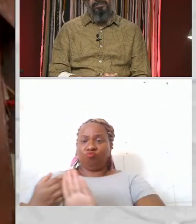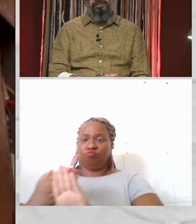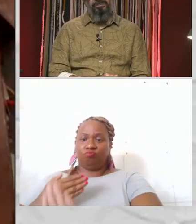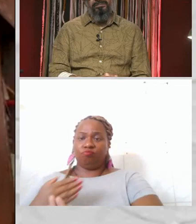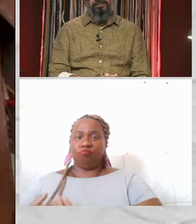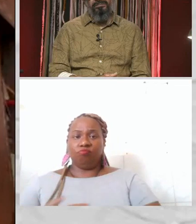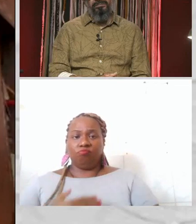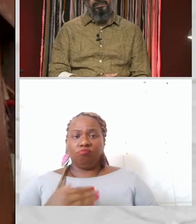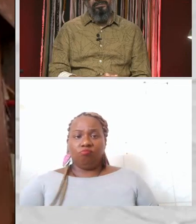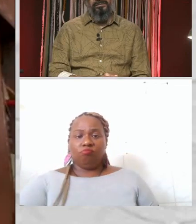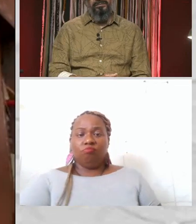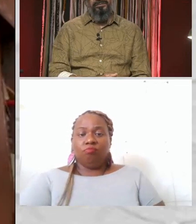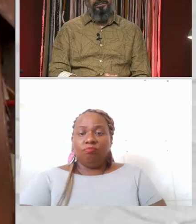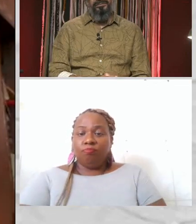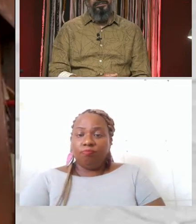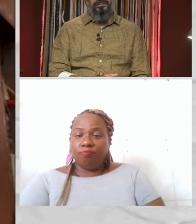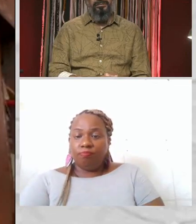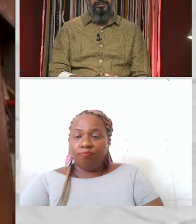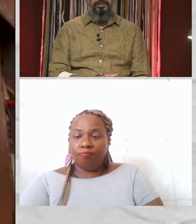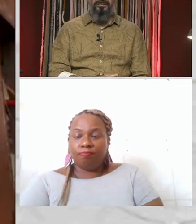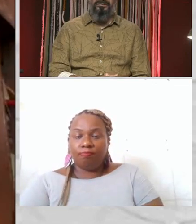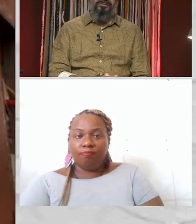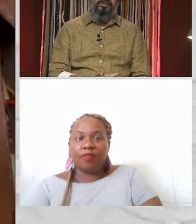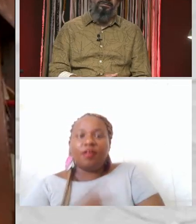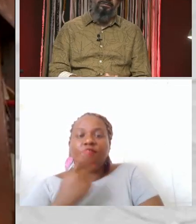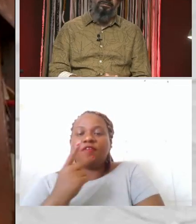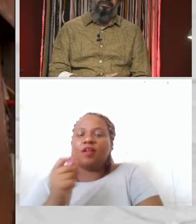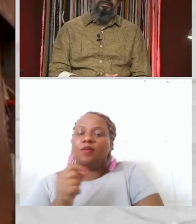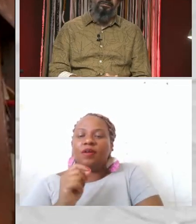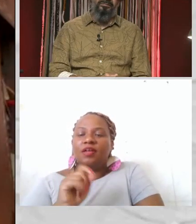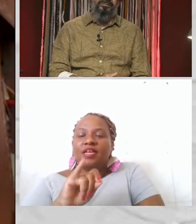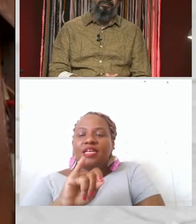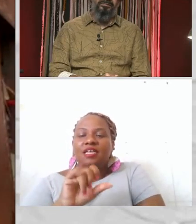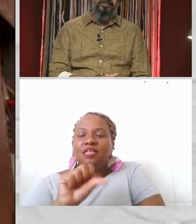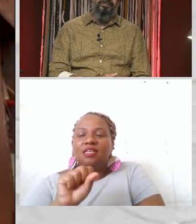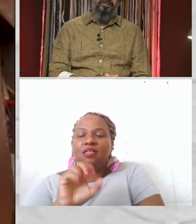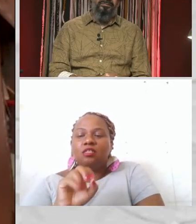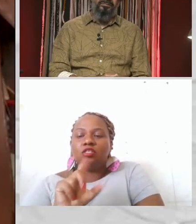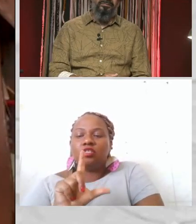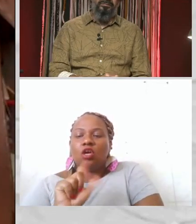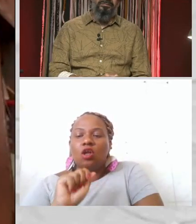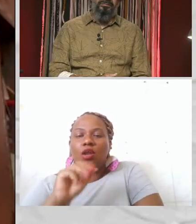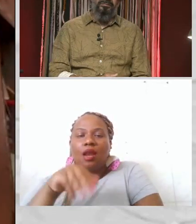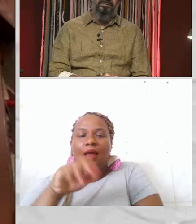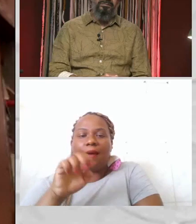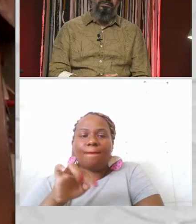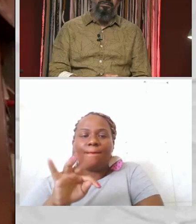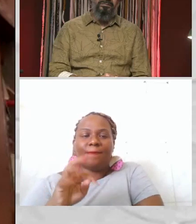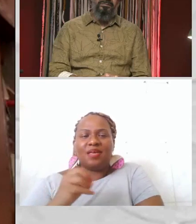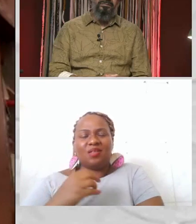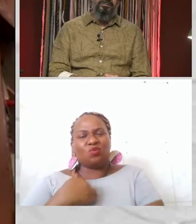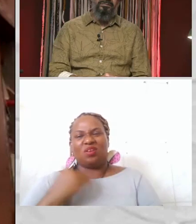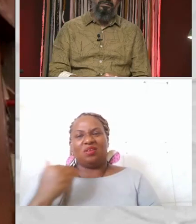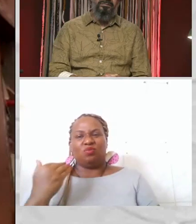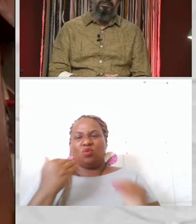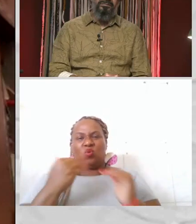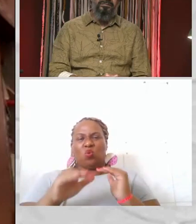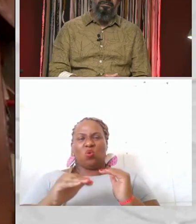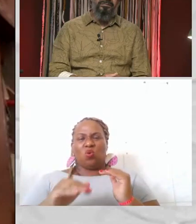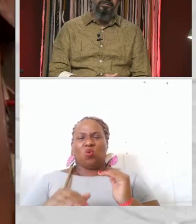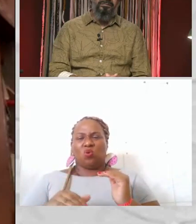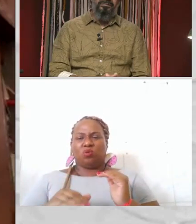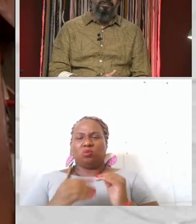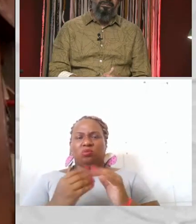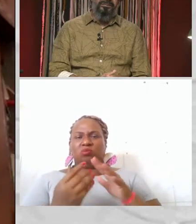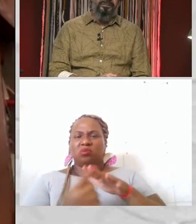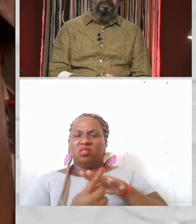que esse isolamento, essa expressão isolamento social, não concordo muito, porque isolamento social tem